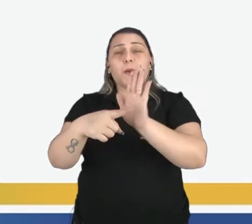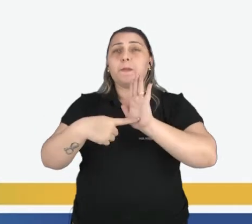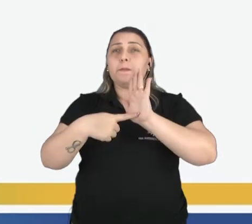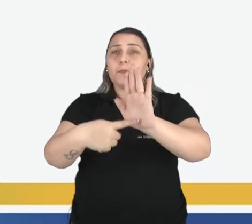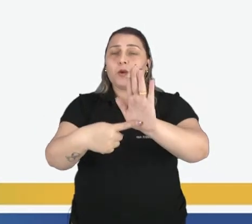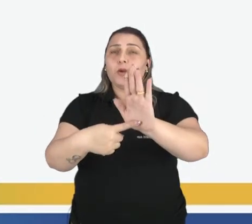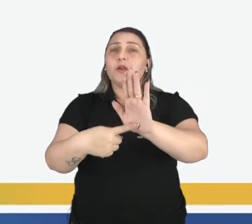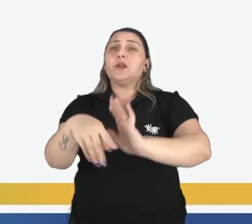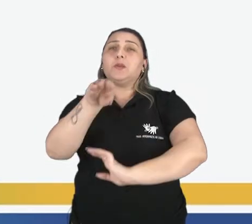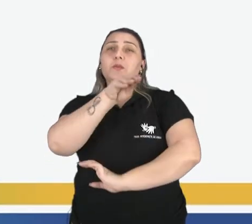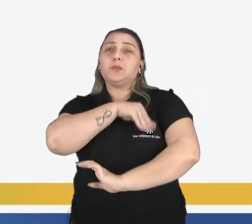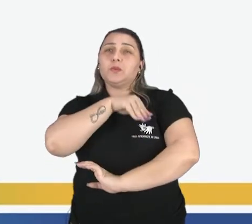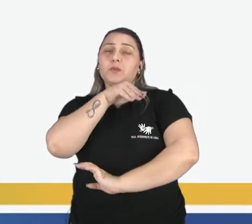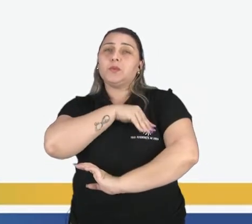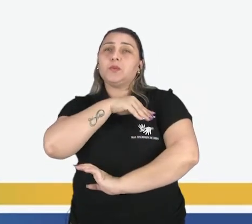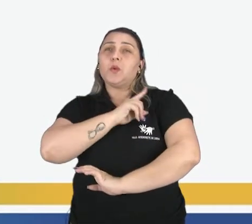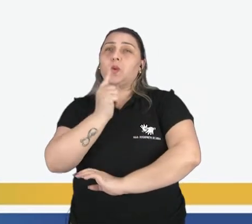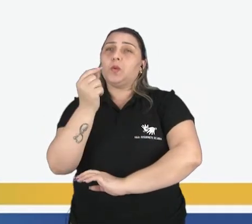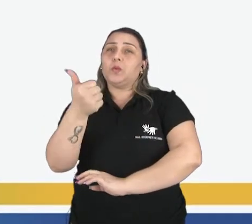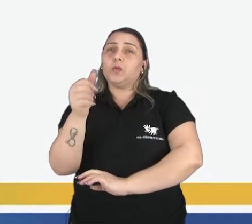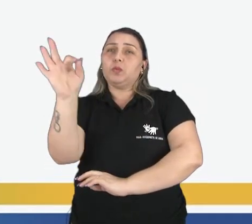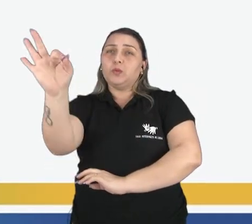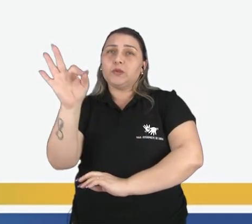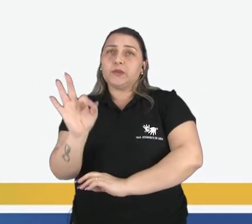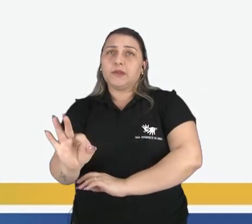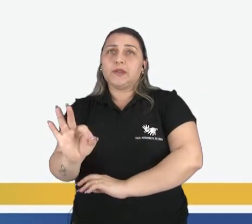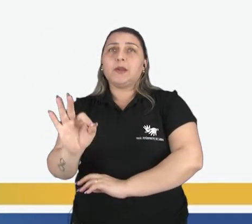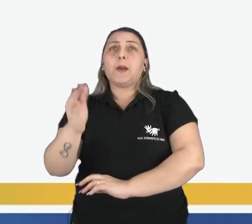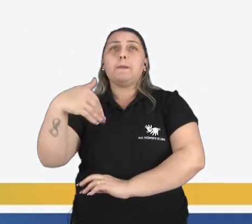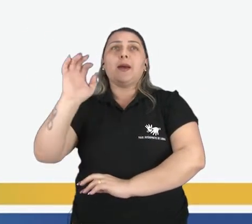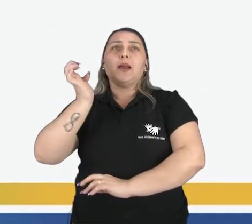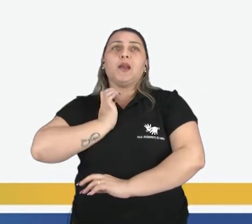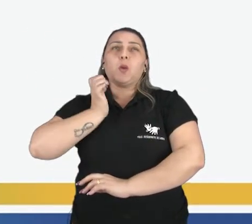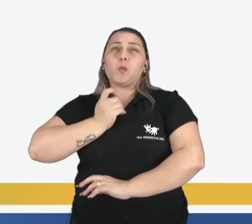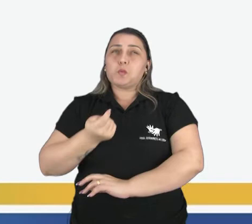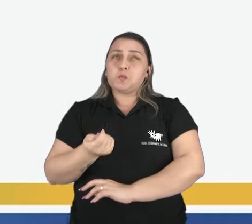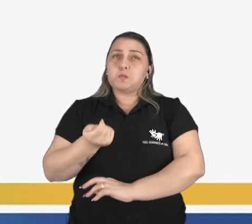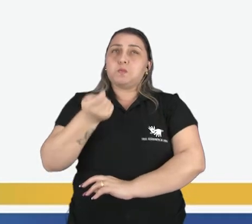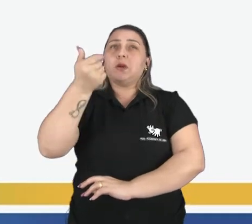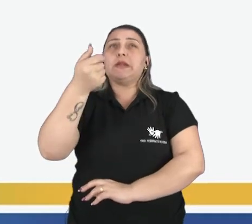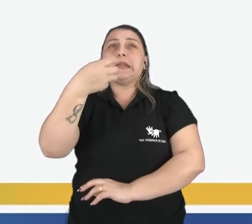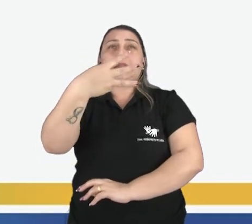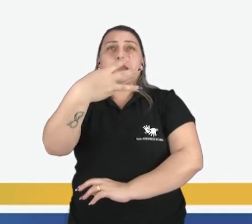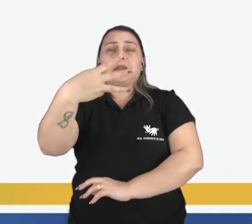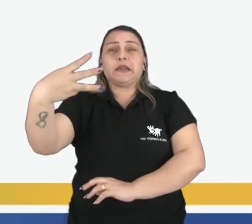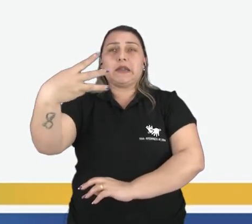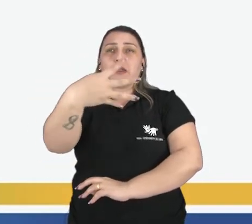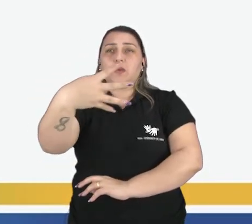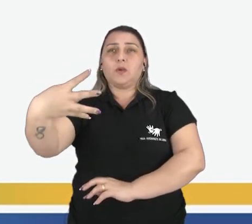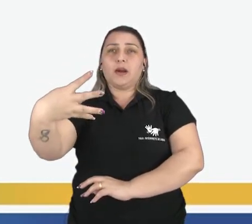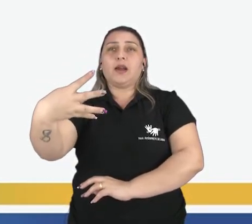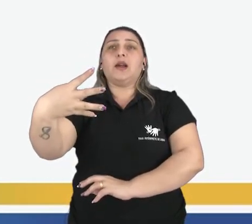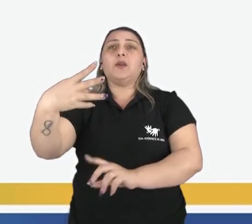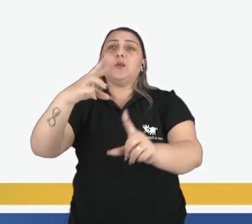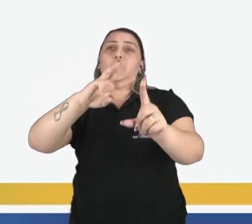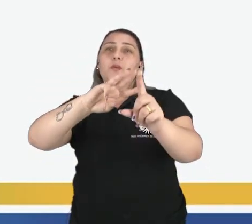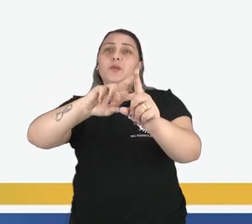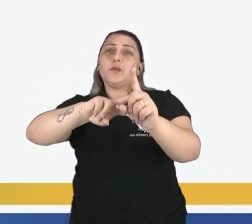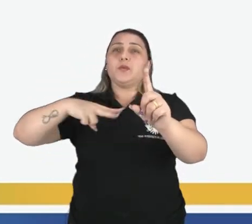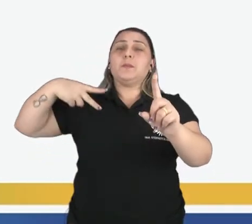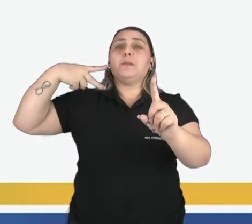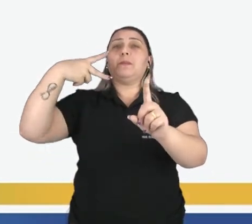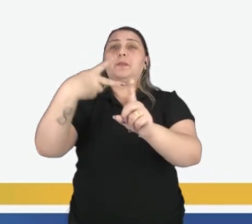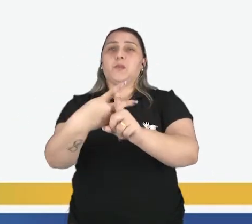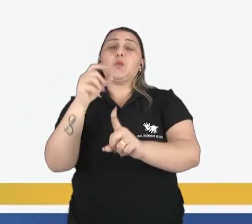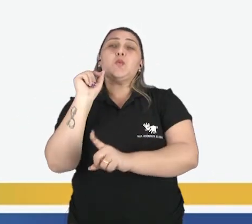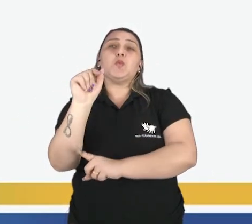rendimento mensal dos 1% mais ricos do país é quase 34 vezes maior do